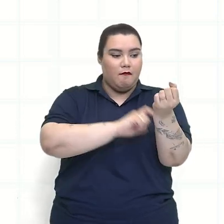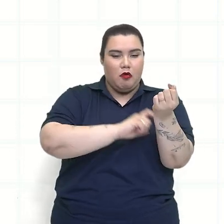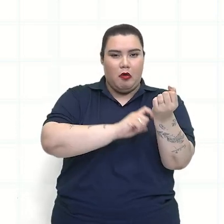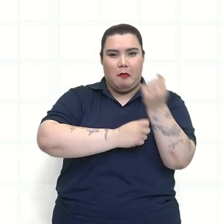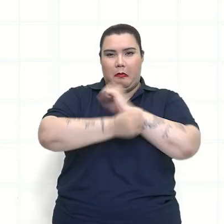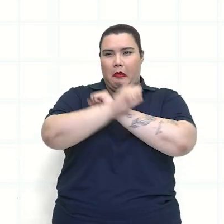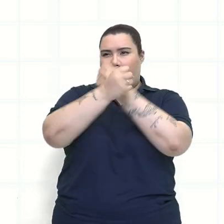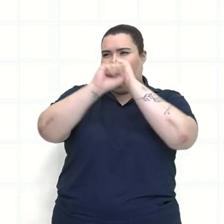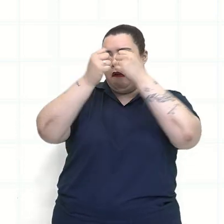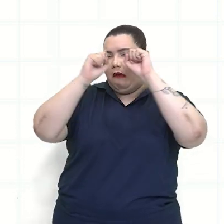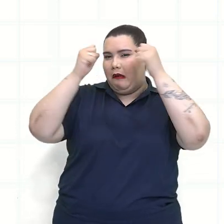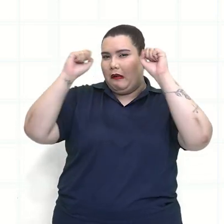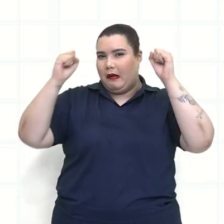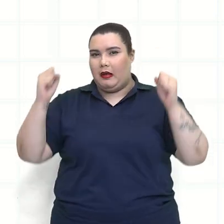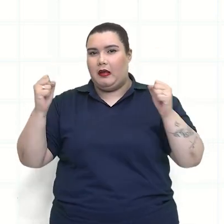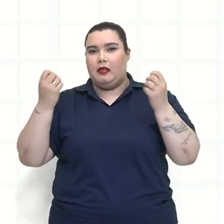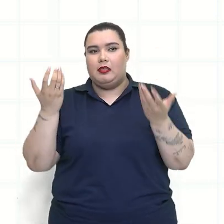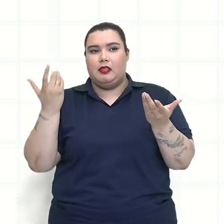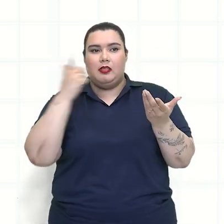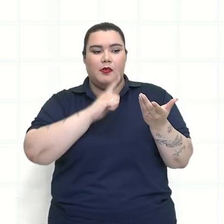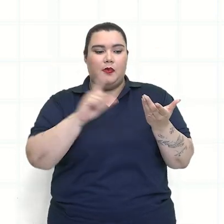né? Não estava